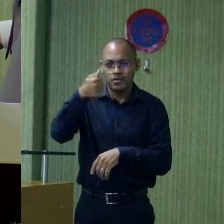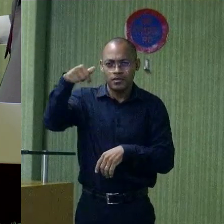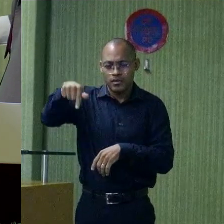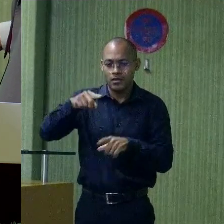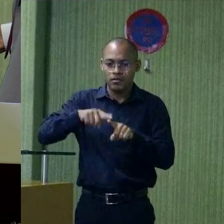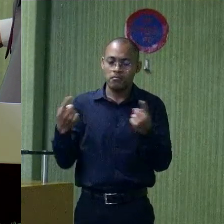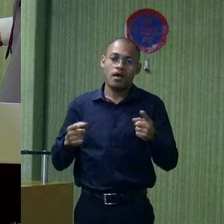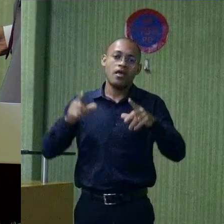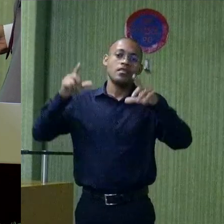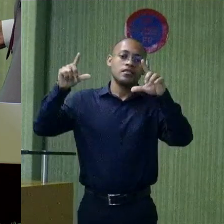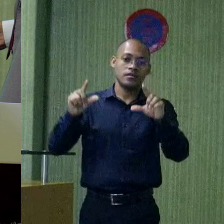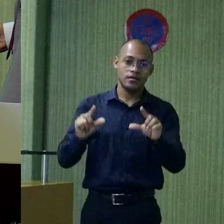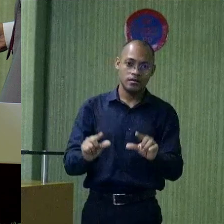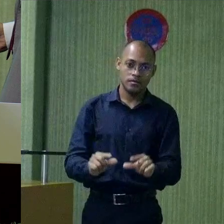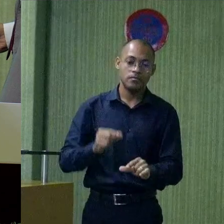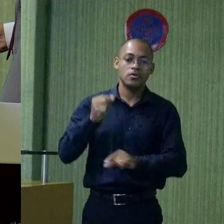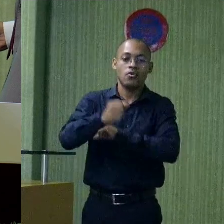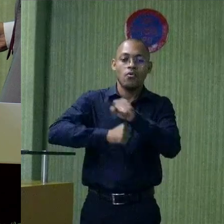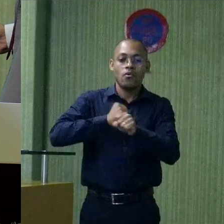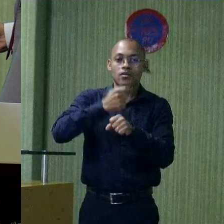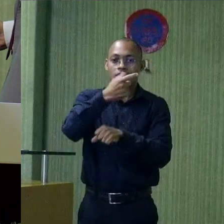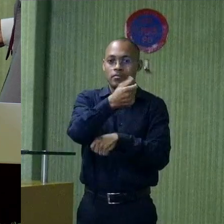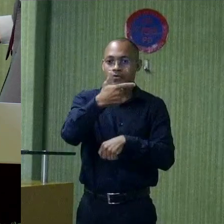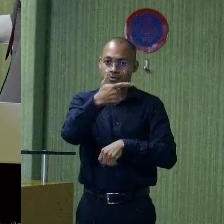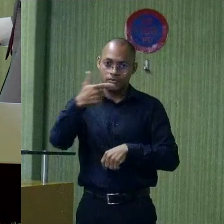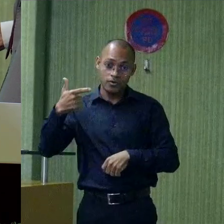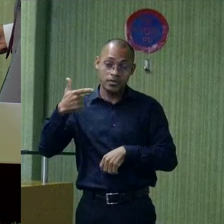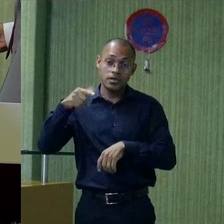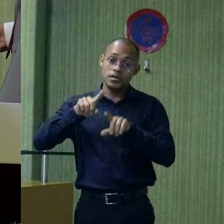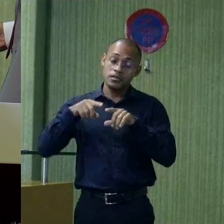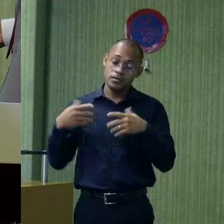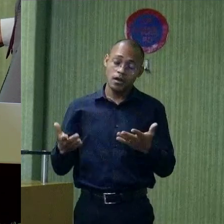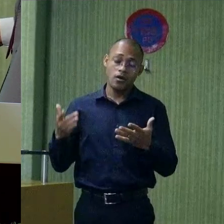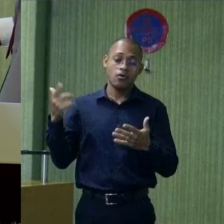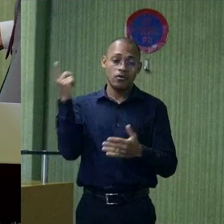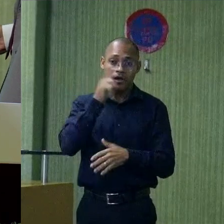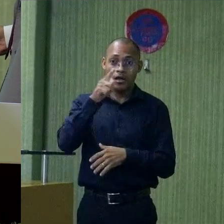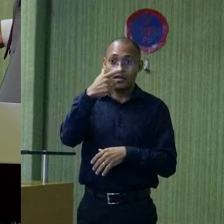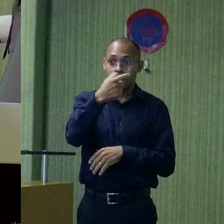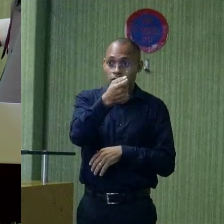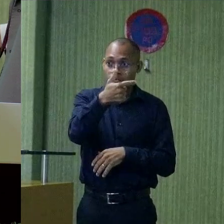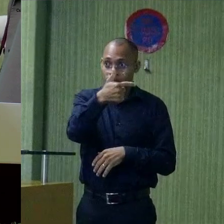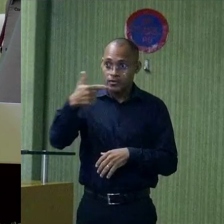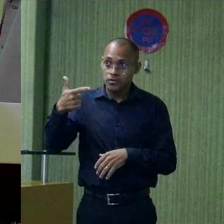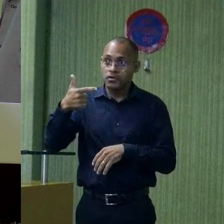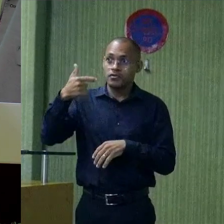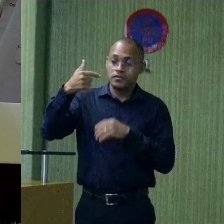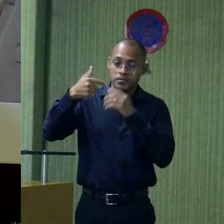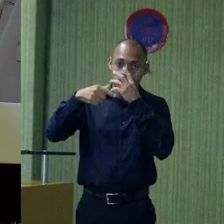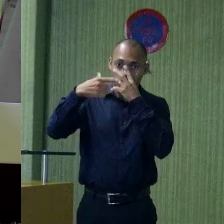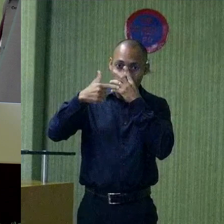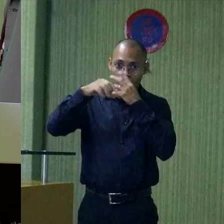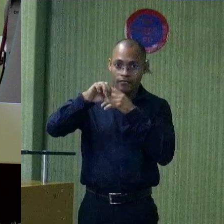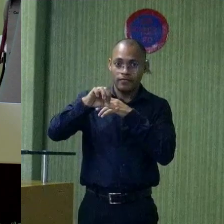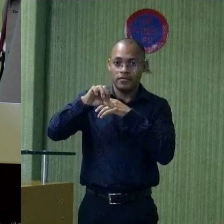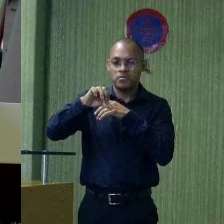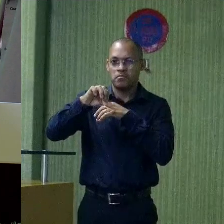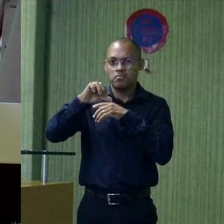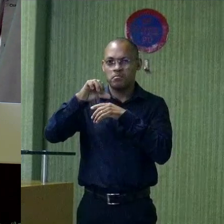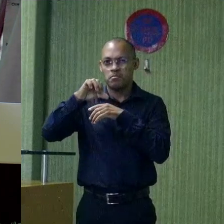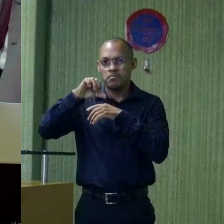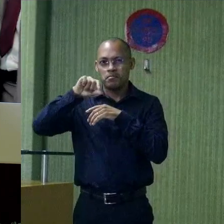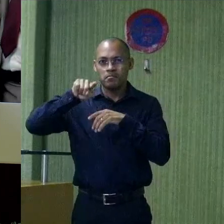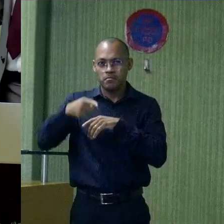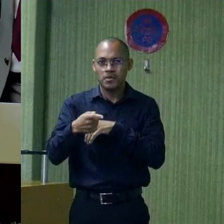é com a revisão de dados em 2022 então a gente estaria em 2022 com 59.37 4 Mestres